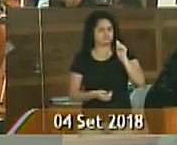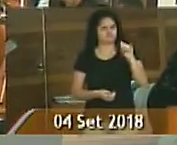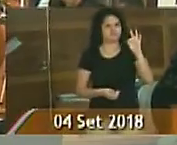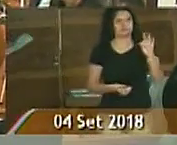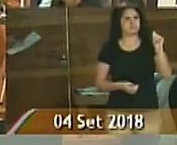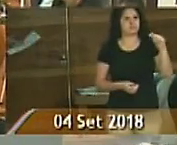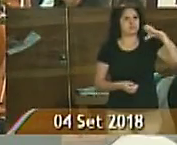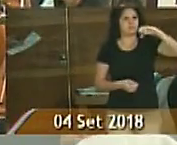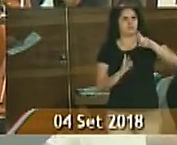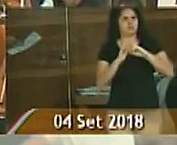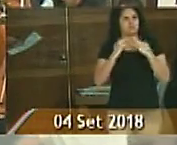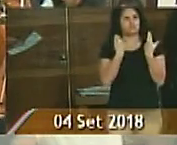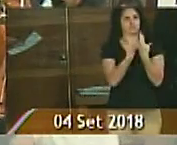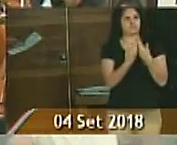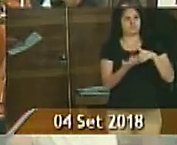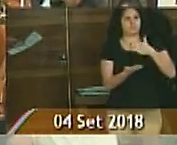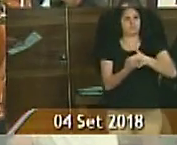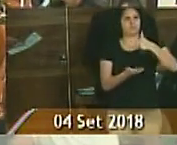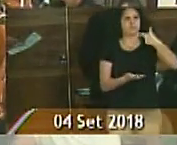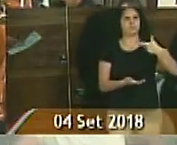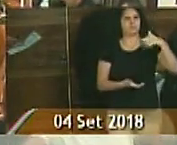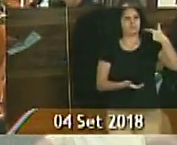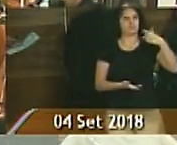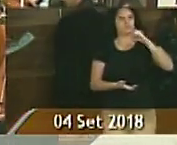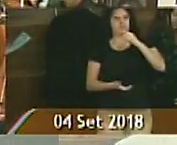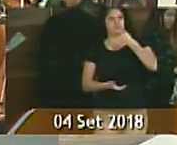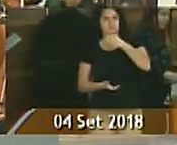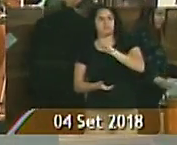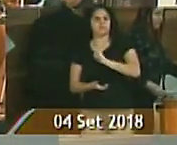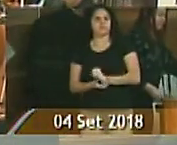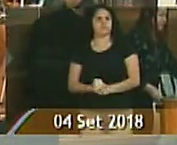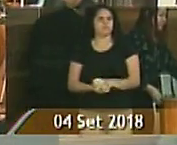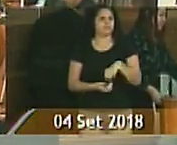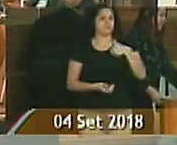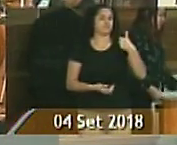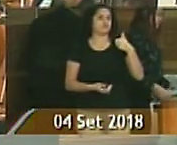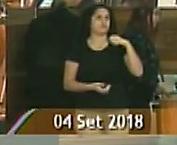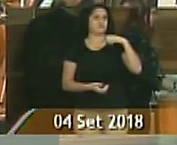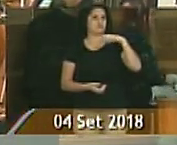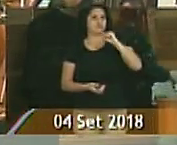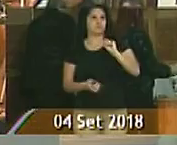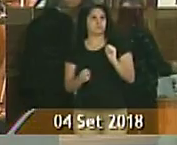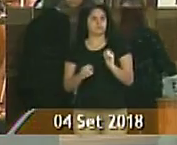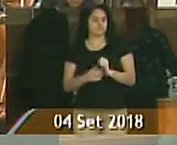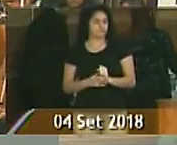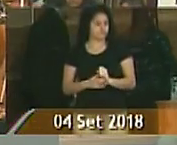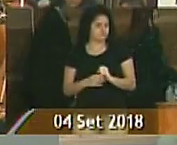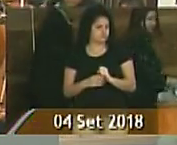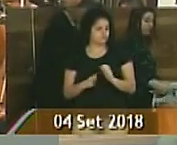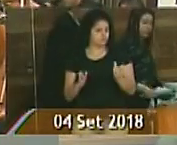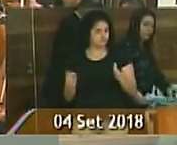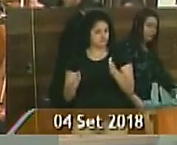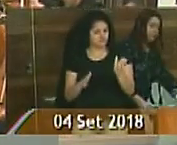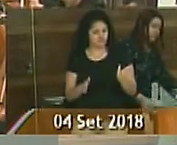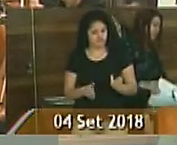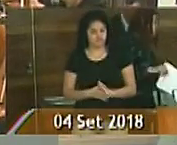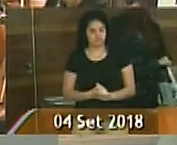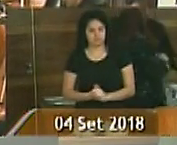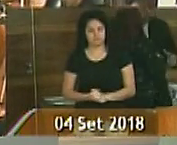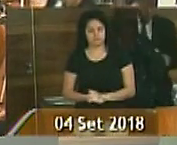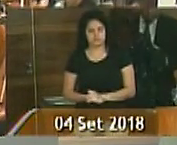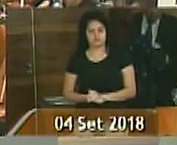da 9ª sessão ordinária do segundo período legislativo do ano de 2018, da